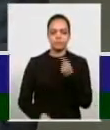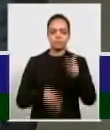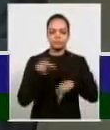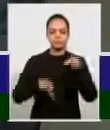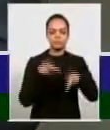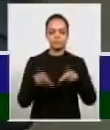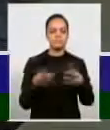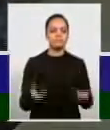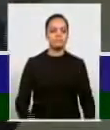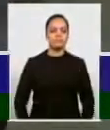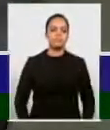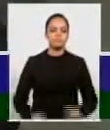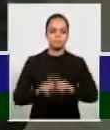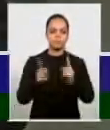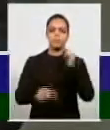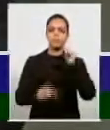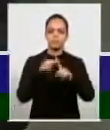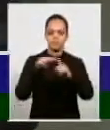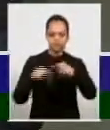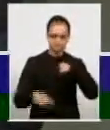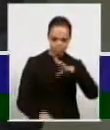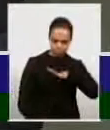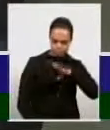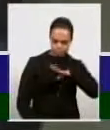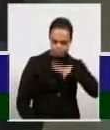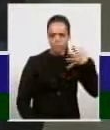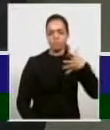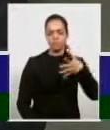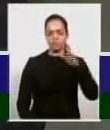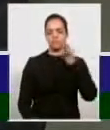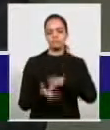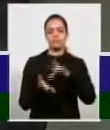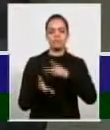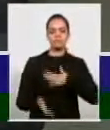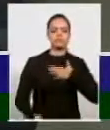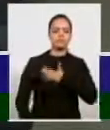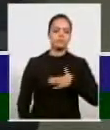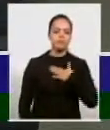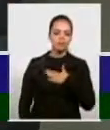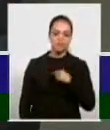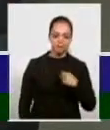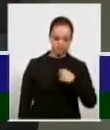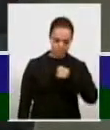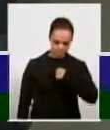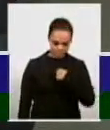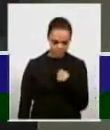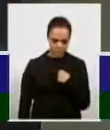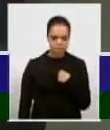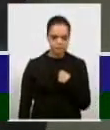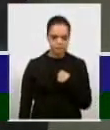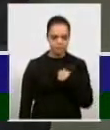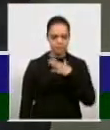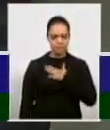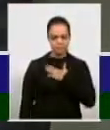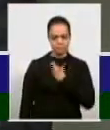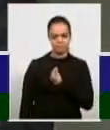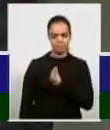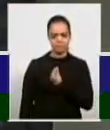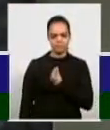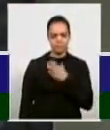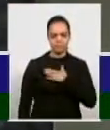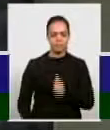nossa população. Mas por que eu me encorajei com muita satisfação eu estou dando a minha participação, a